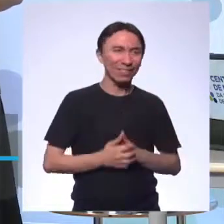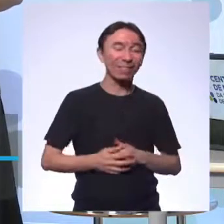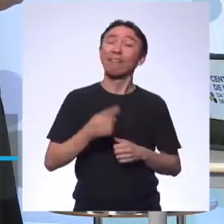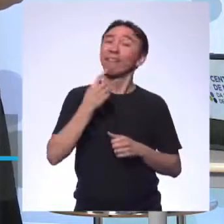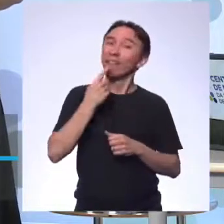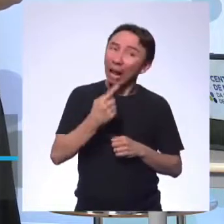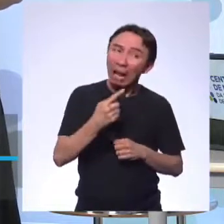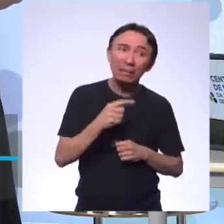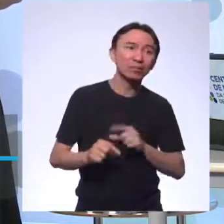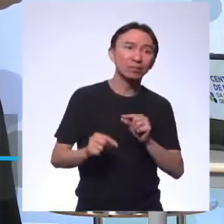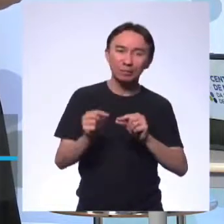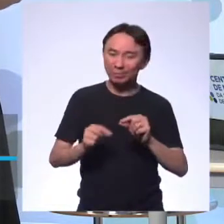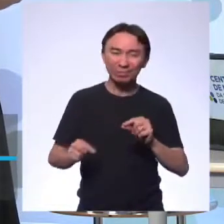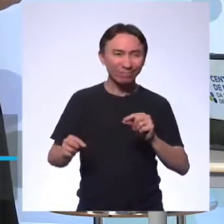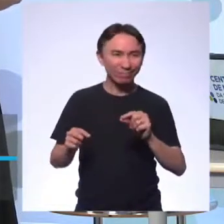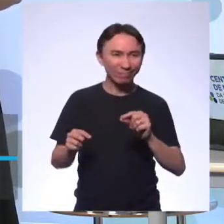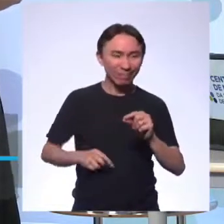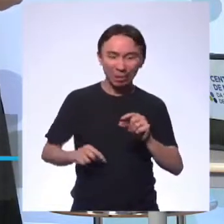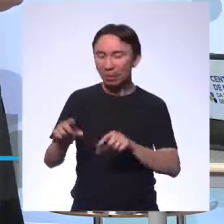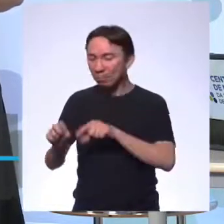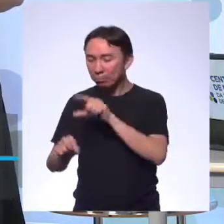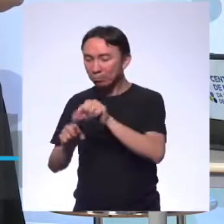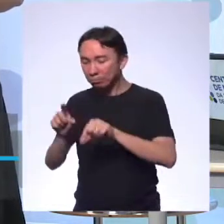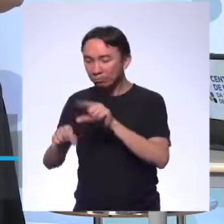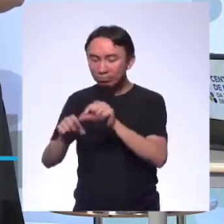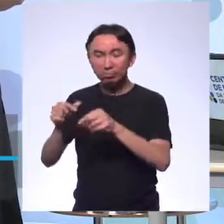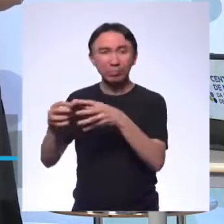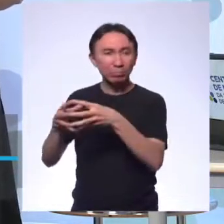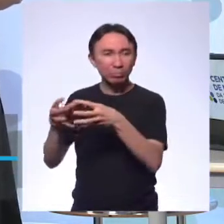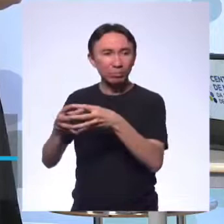questão, a gente tem, né, se a gente for pensar